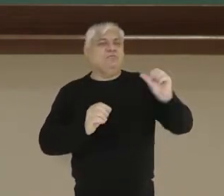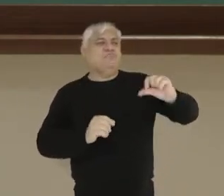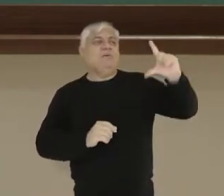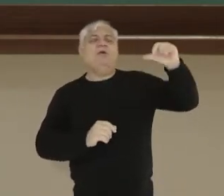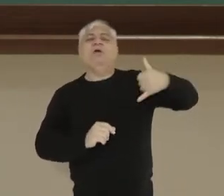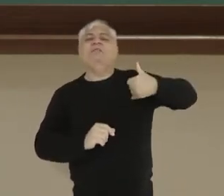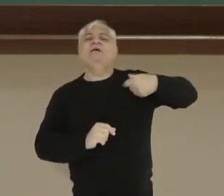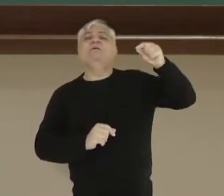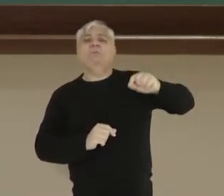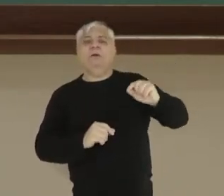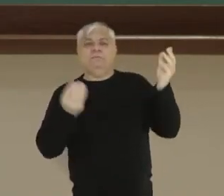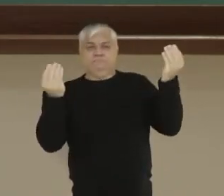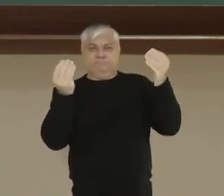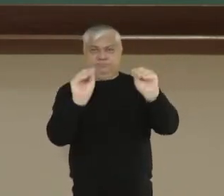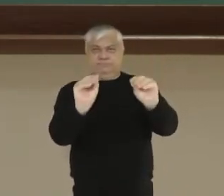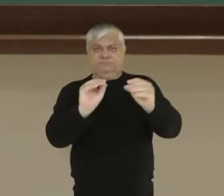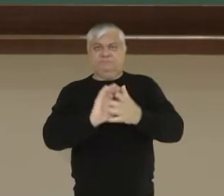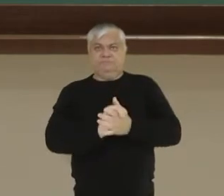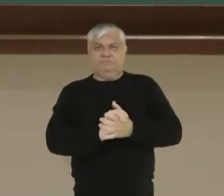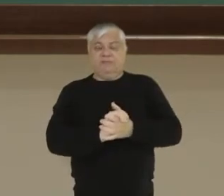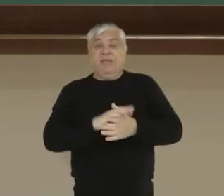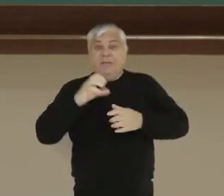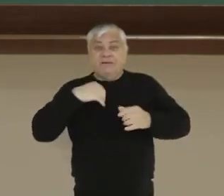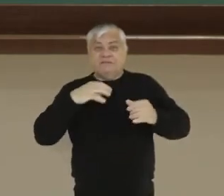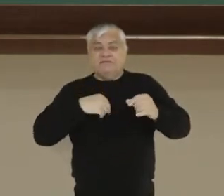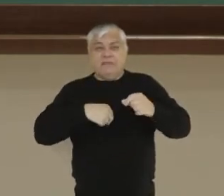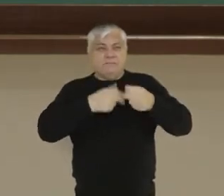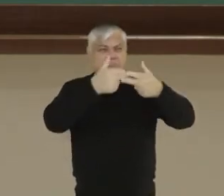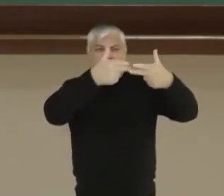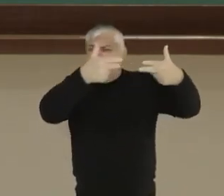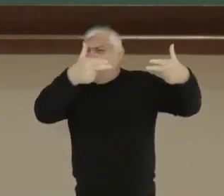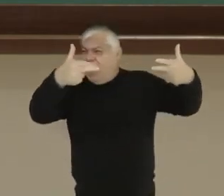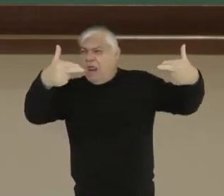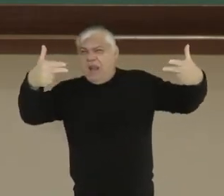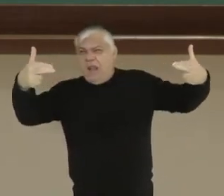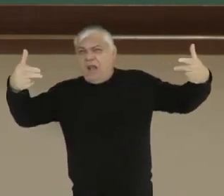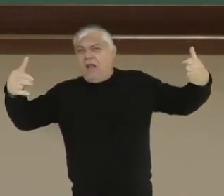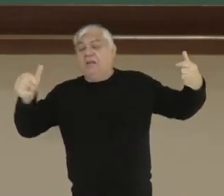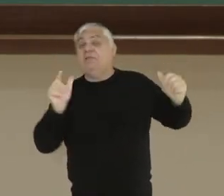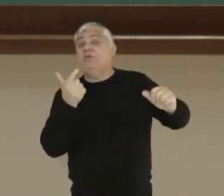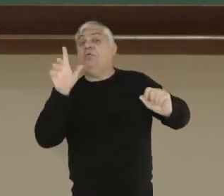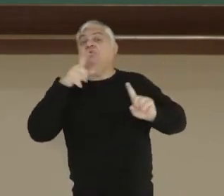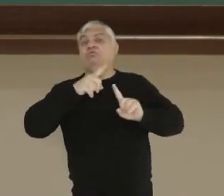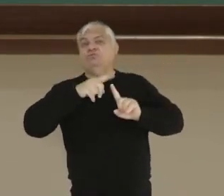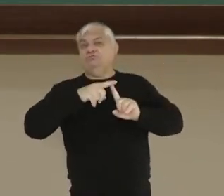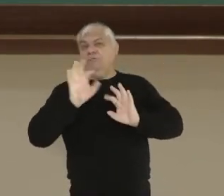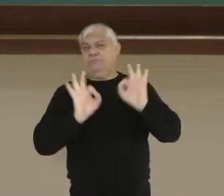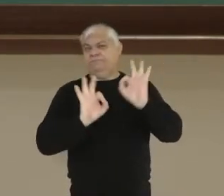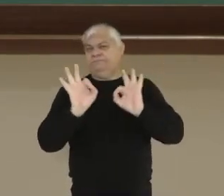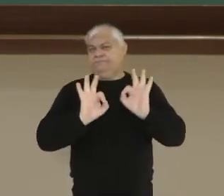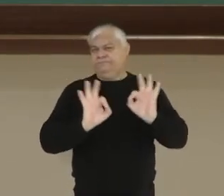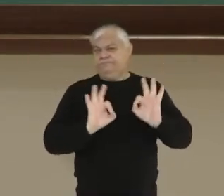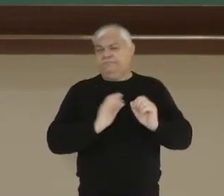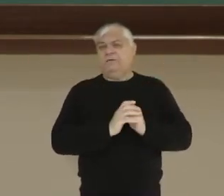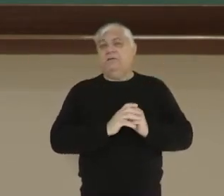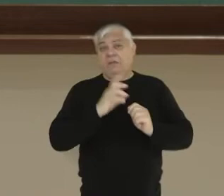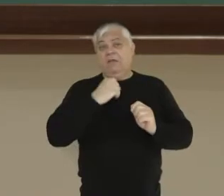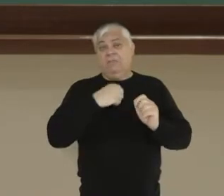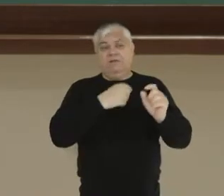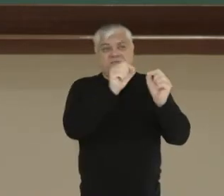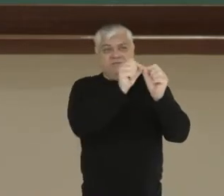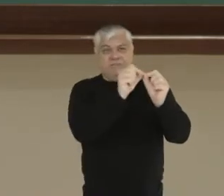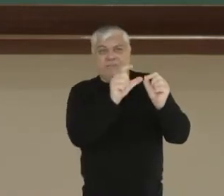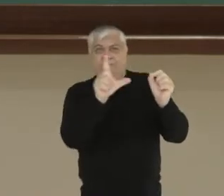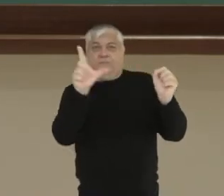menor. Mas quando você tem muita informação, às vezes você precisa de um outro tipo de organização. Tipo, colocar em ordem crescente, fazer